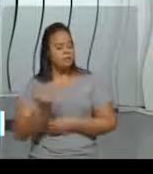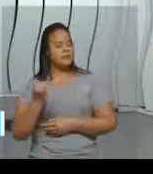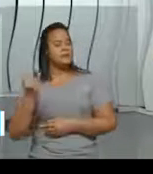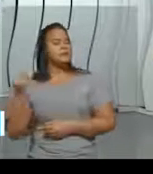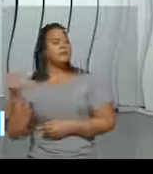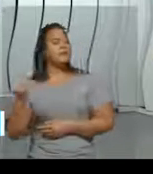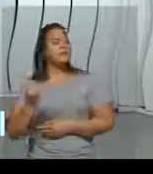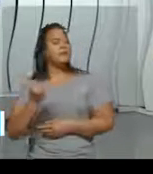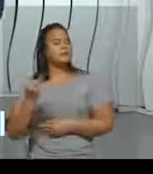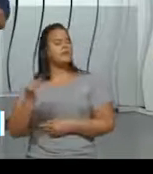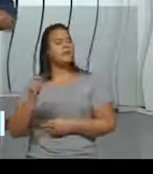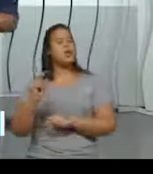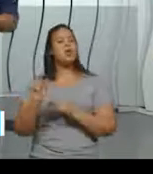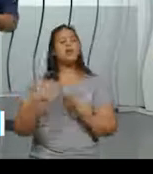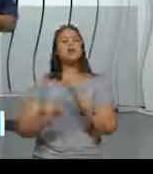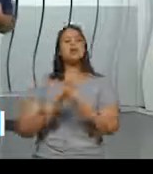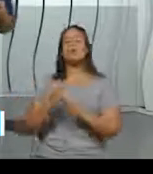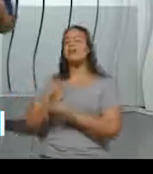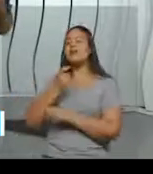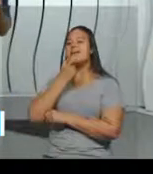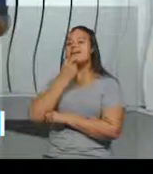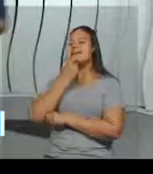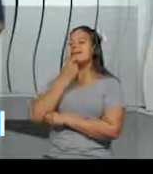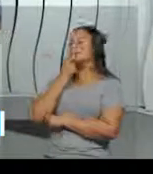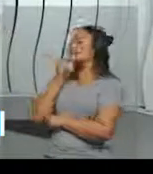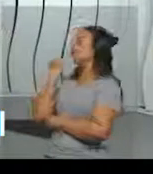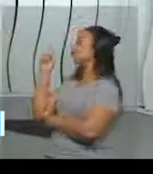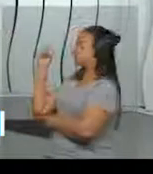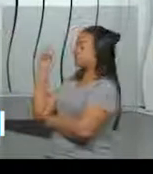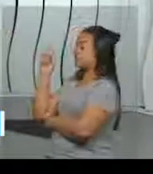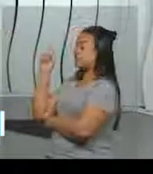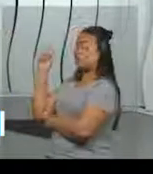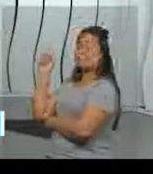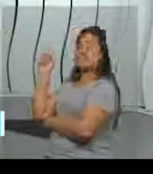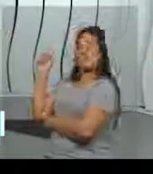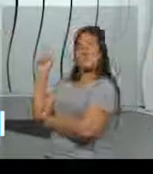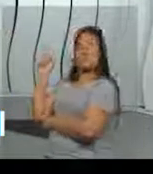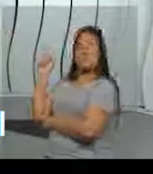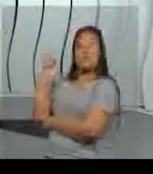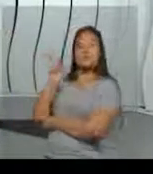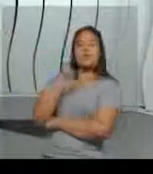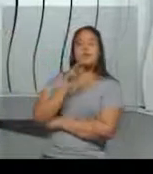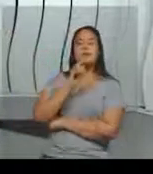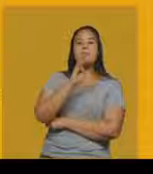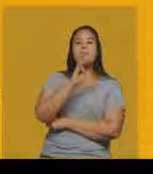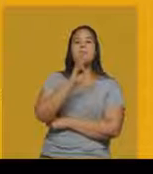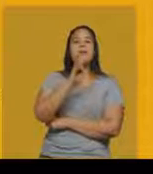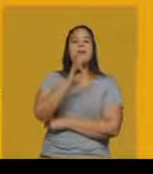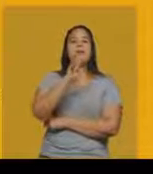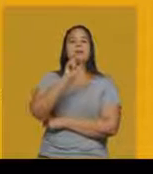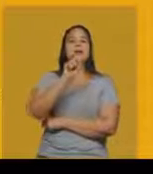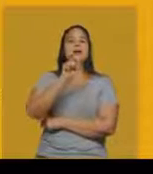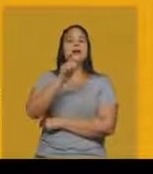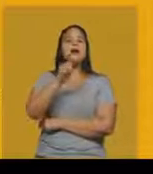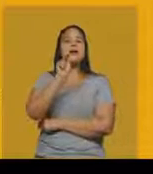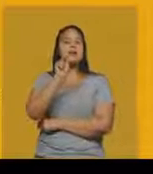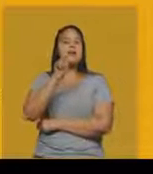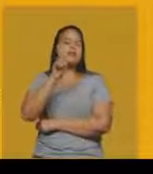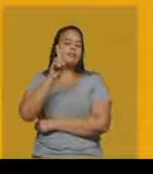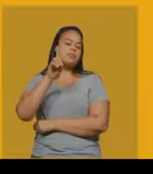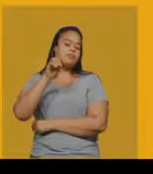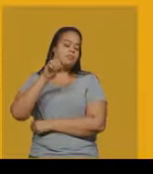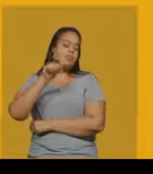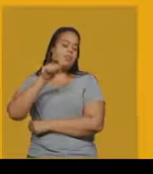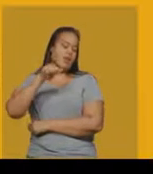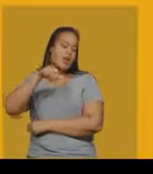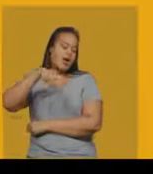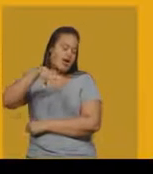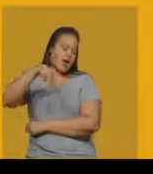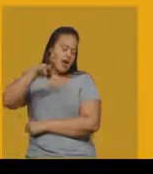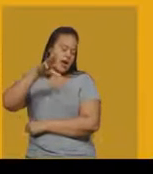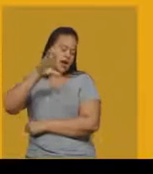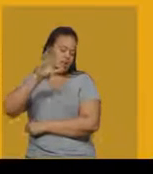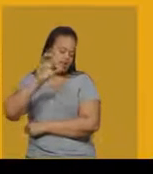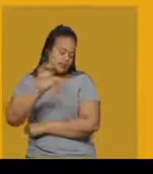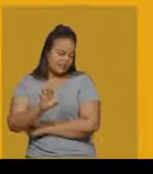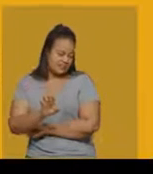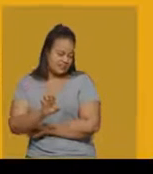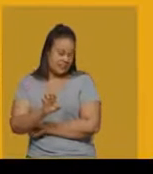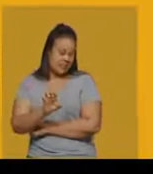né? O break dance, ou também o street dance ou urban dance, né? Que vai